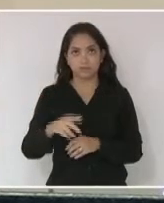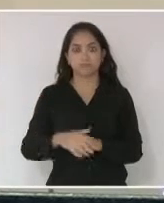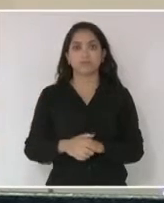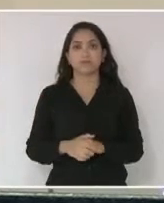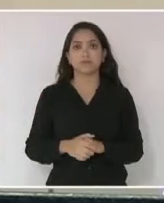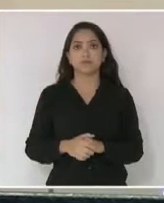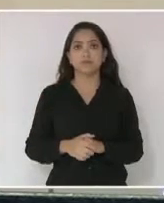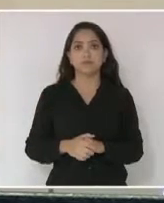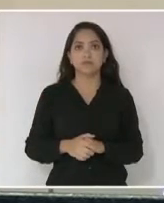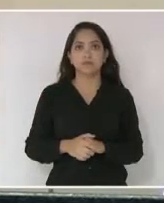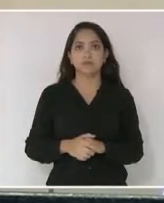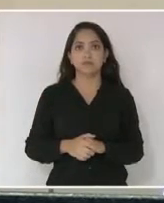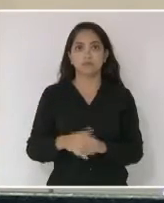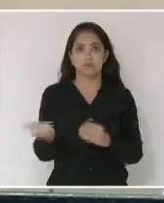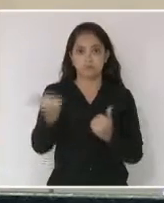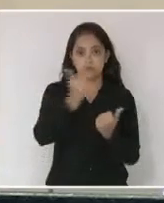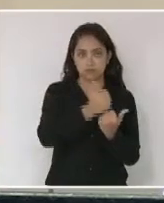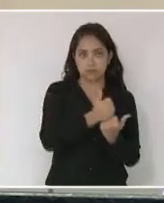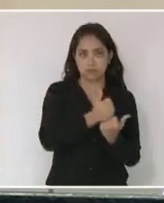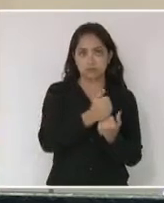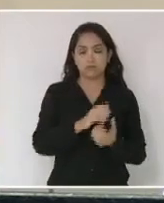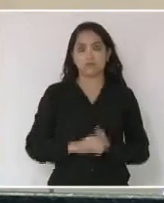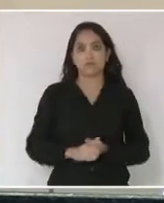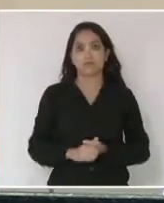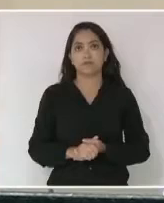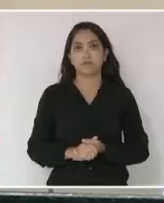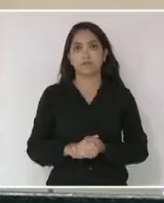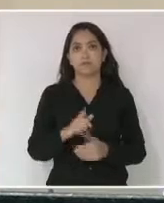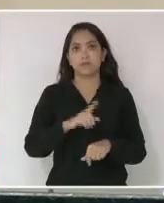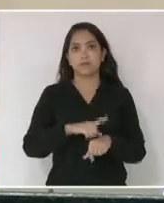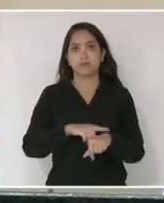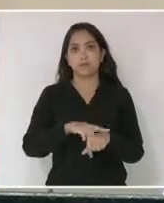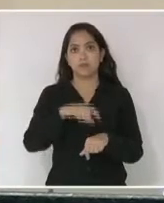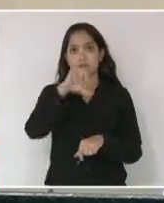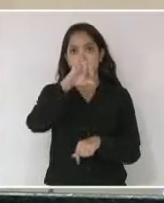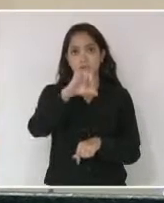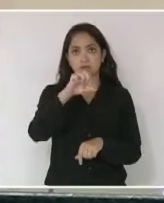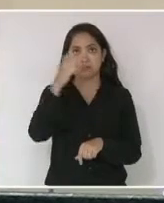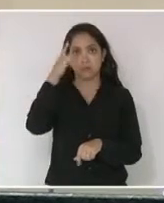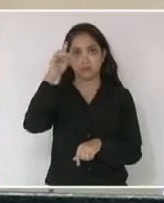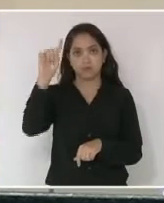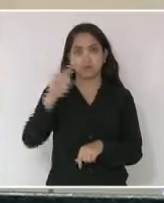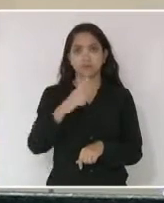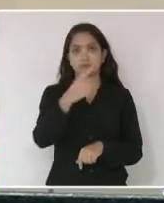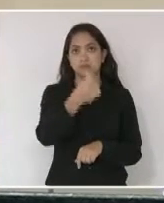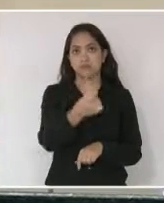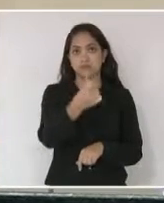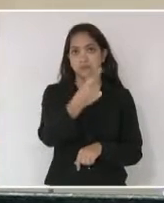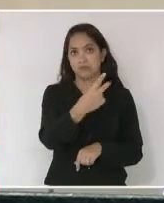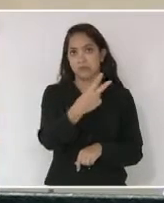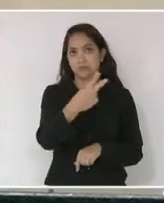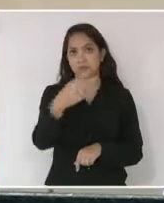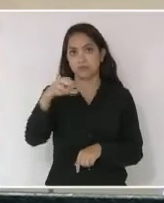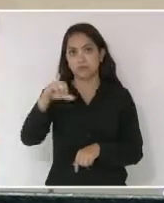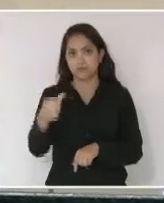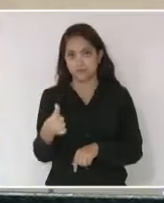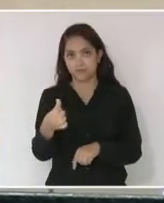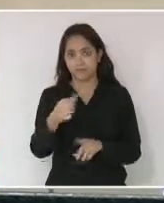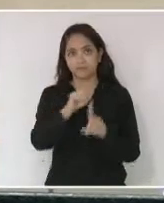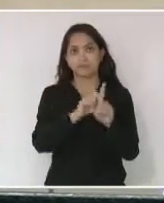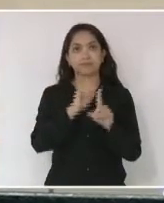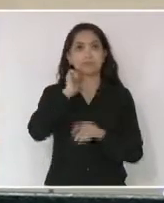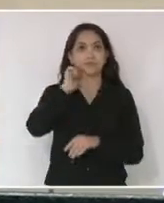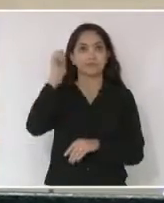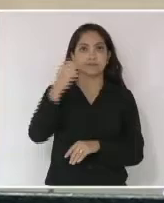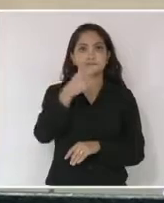secretária dó às 9 horas do dia 26 de abril do ano 2018 nessa cidade de